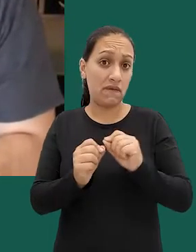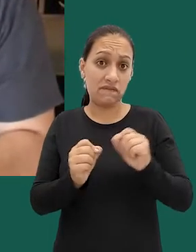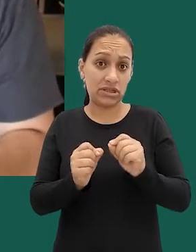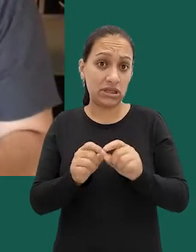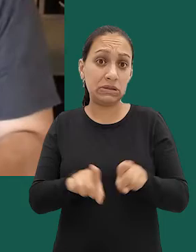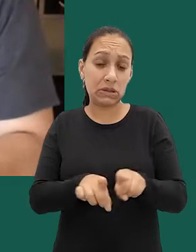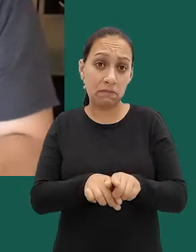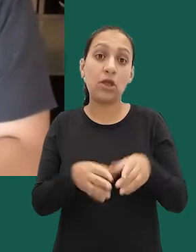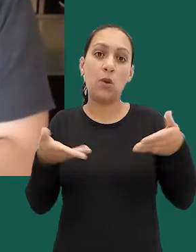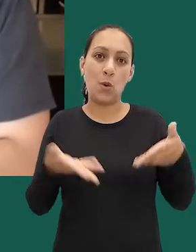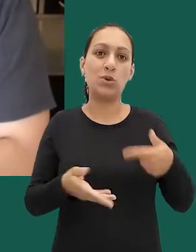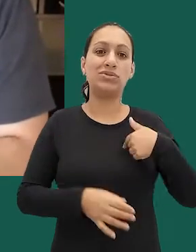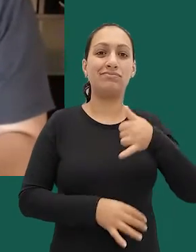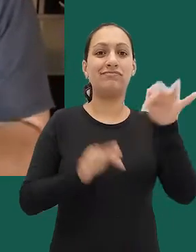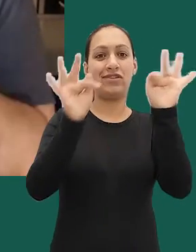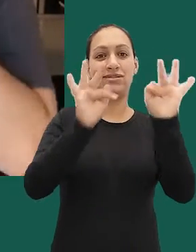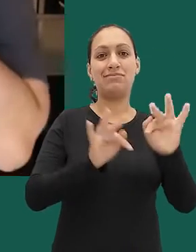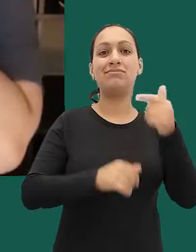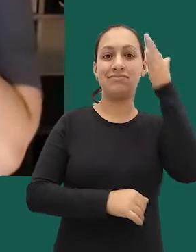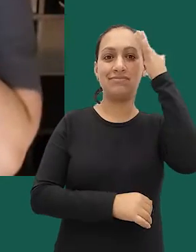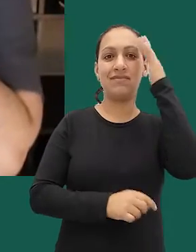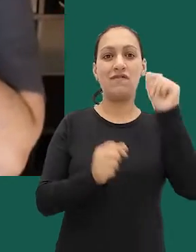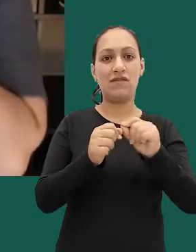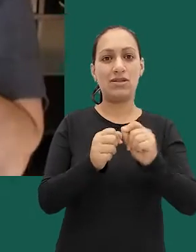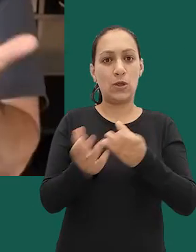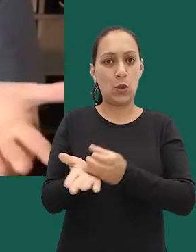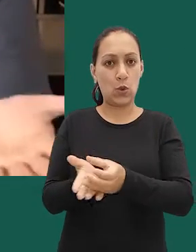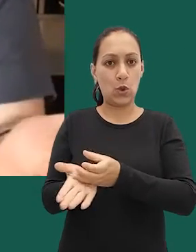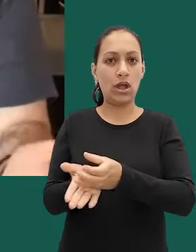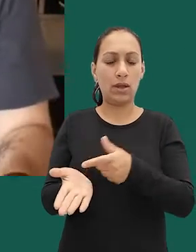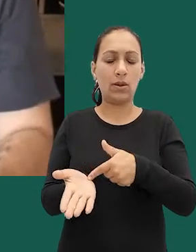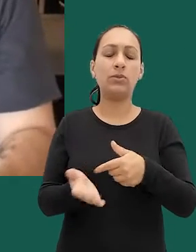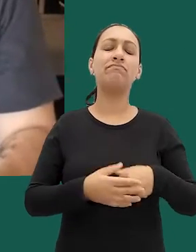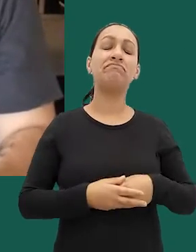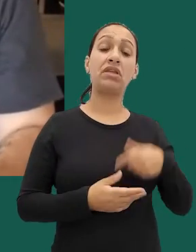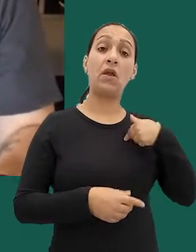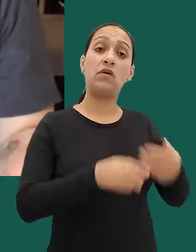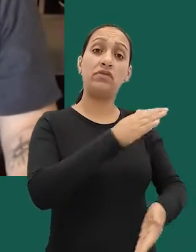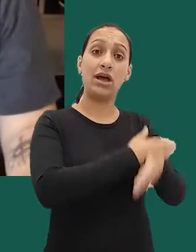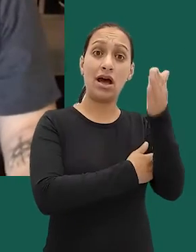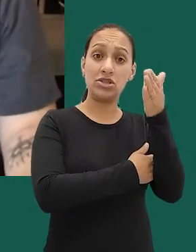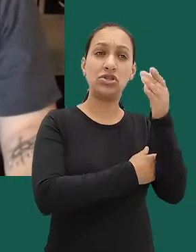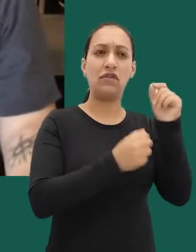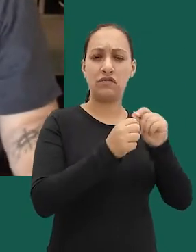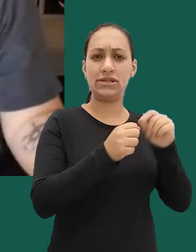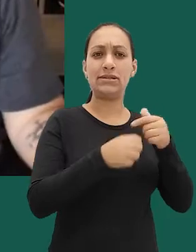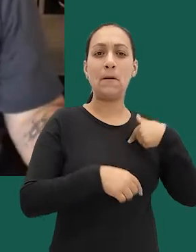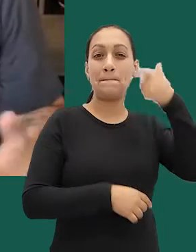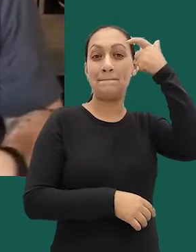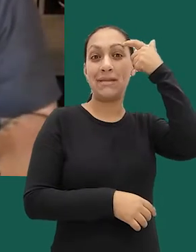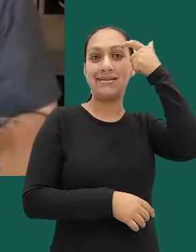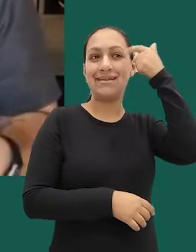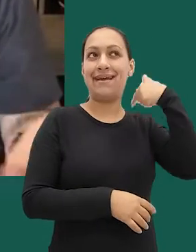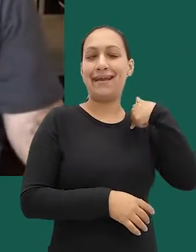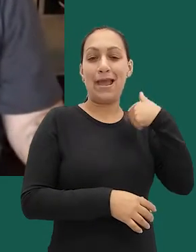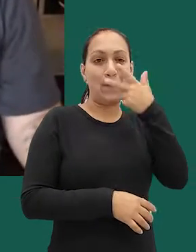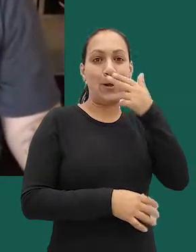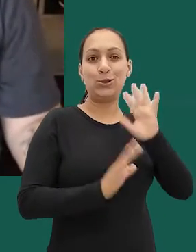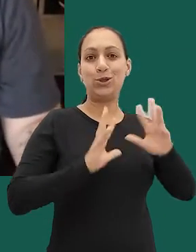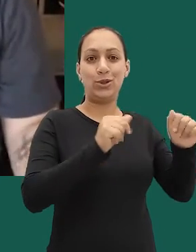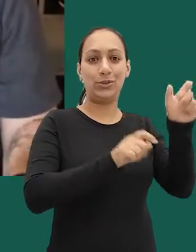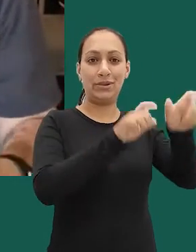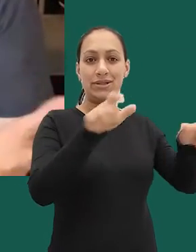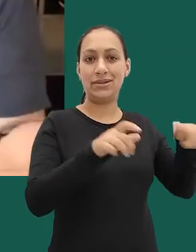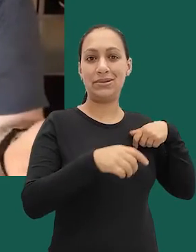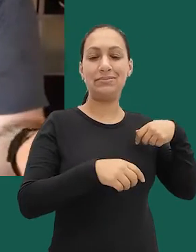sei. E eu fiz uma viagem, a mesma coisa que todo brasileiro pensa. Eu vou para a Europa, eu vou agora viajar o resto